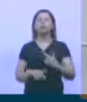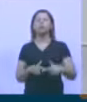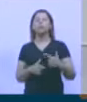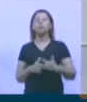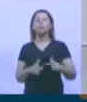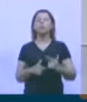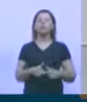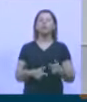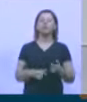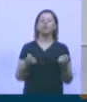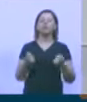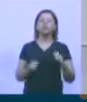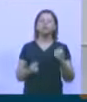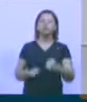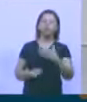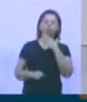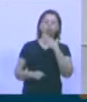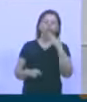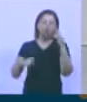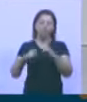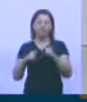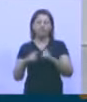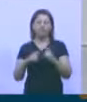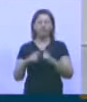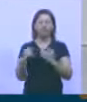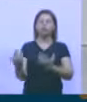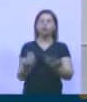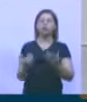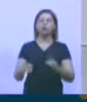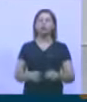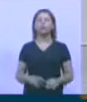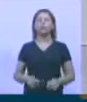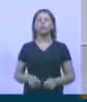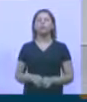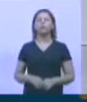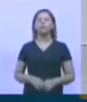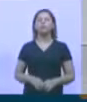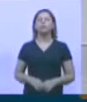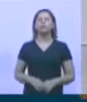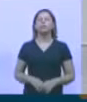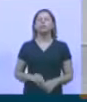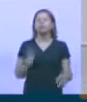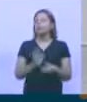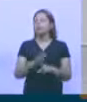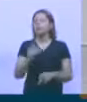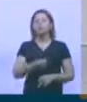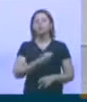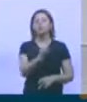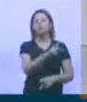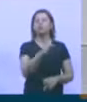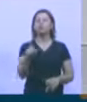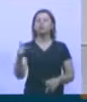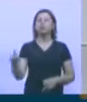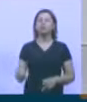ver um psiquiatra. It's like a way of life. Psiquiatra para eles faz parte da vida deles. And that's